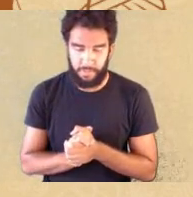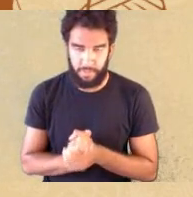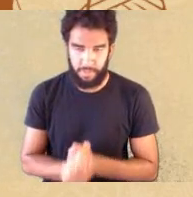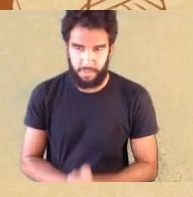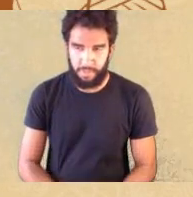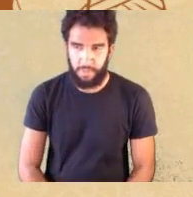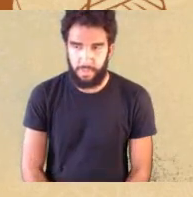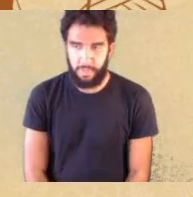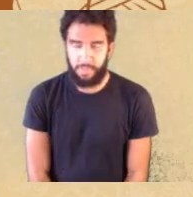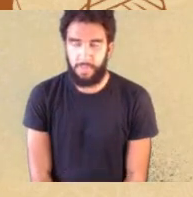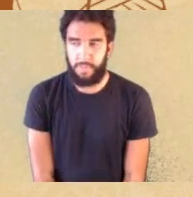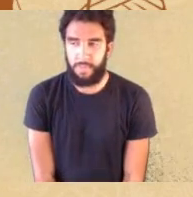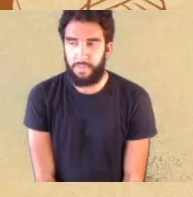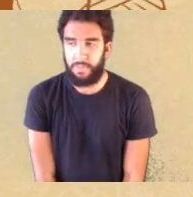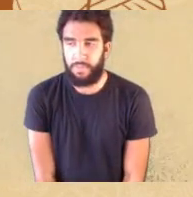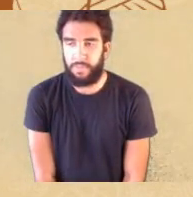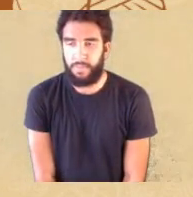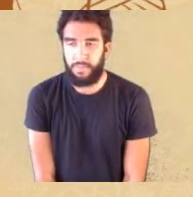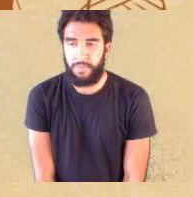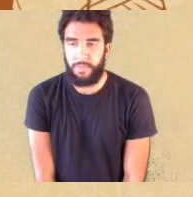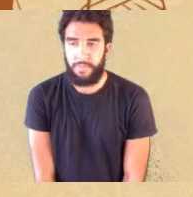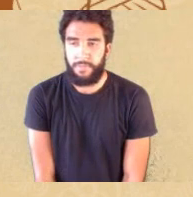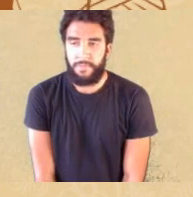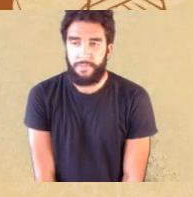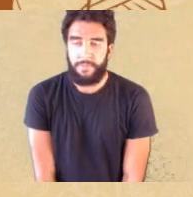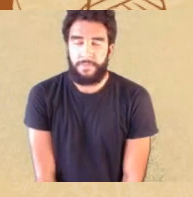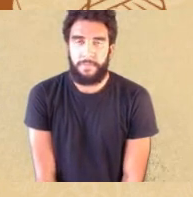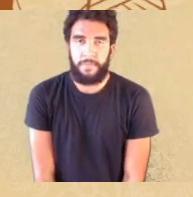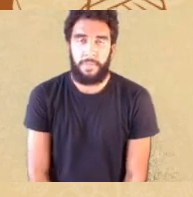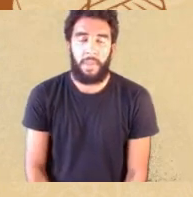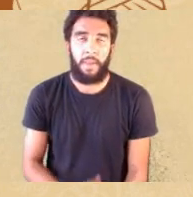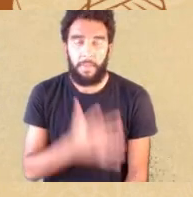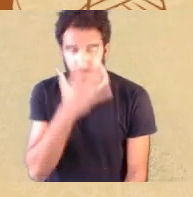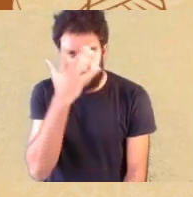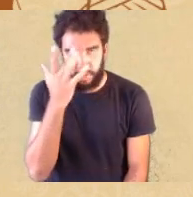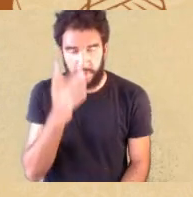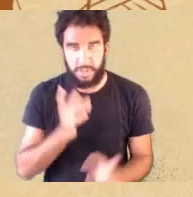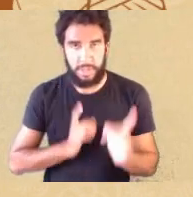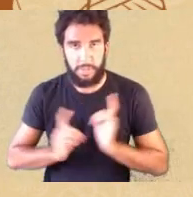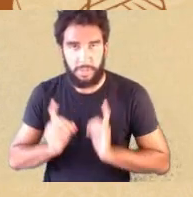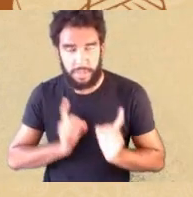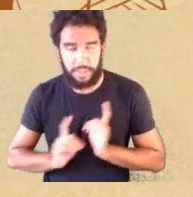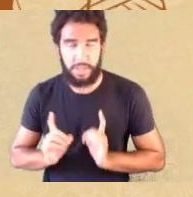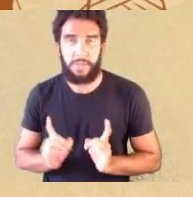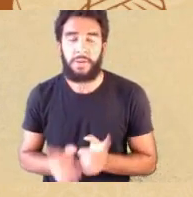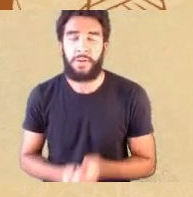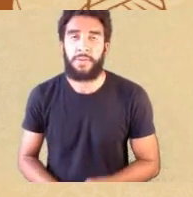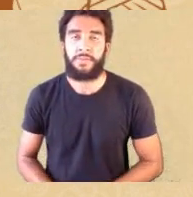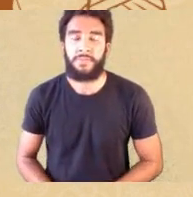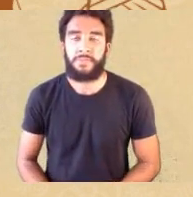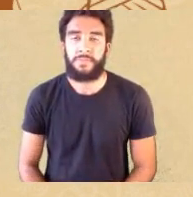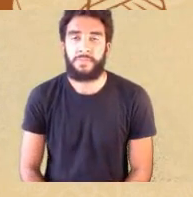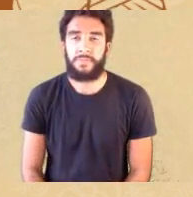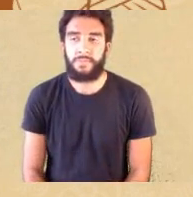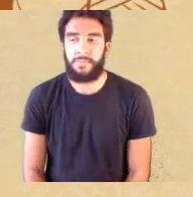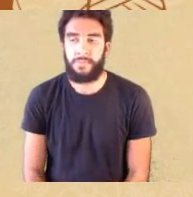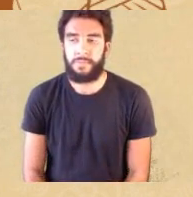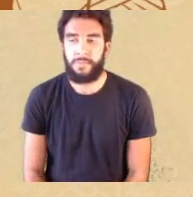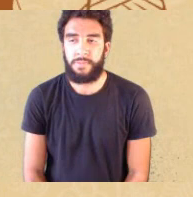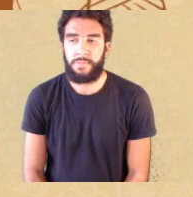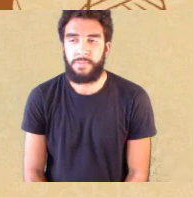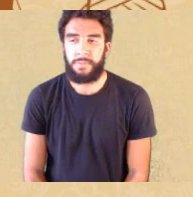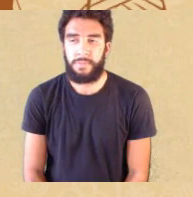no Camboja transtorno depressivo. Isso é interessante dividir isso, né? Dos grupos